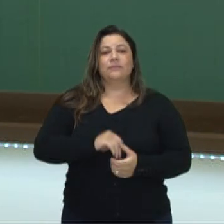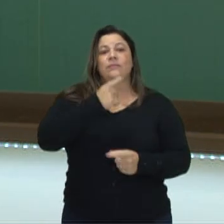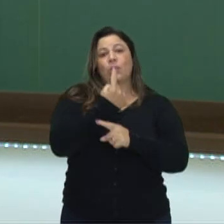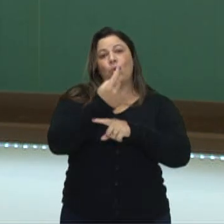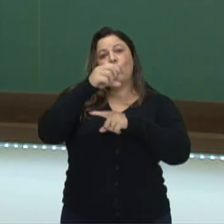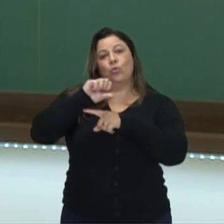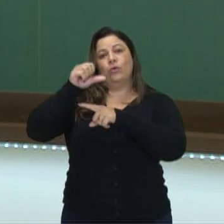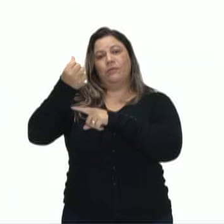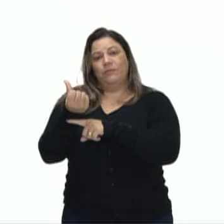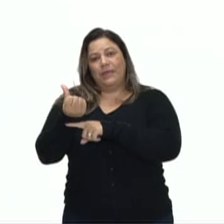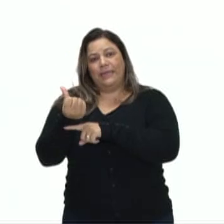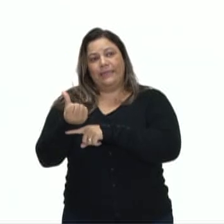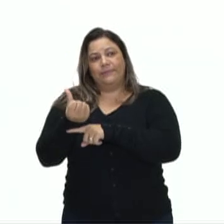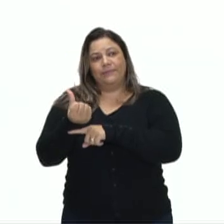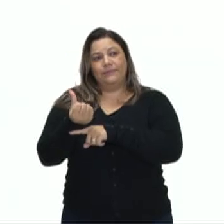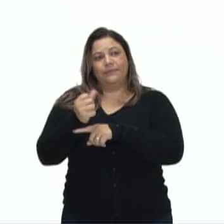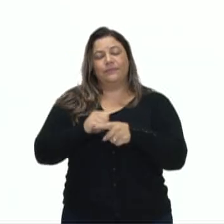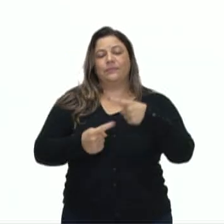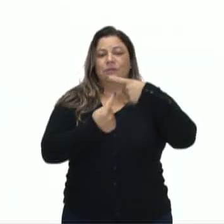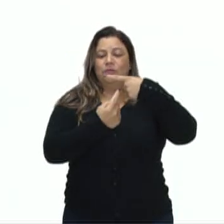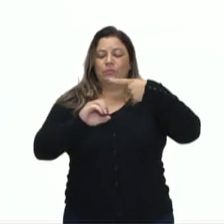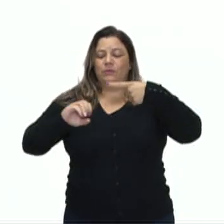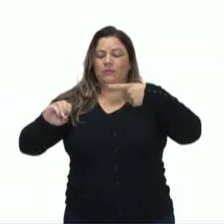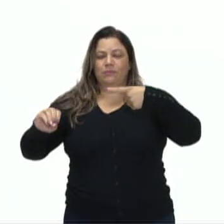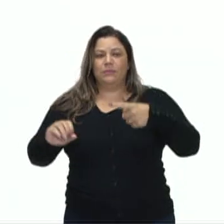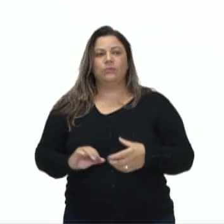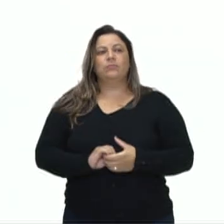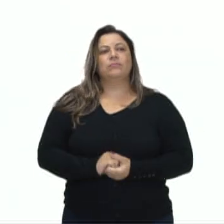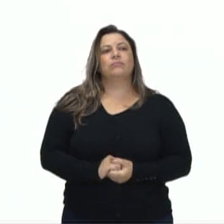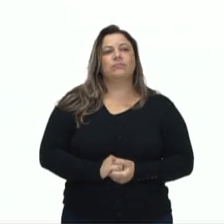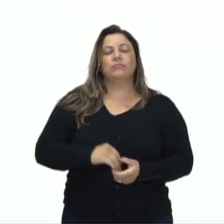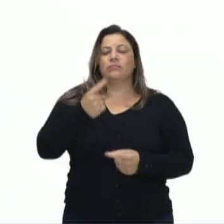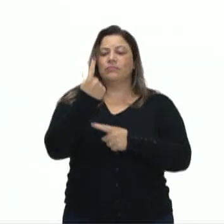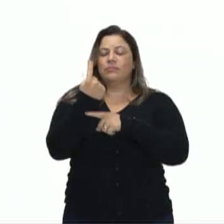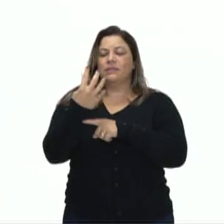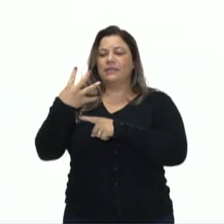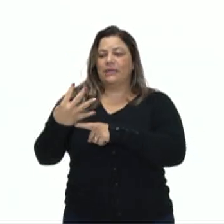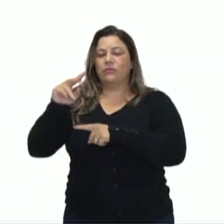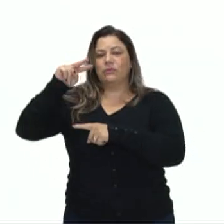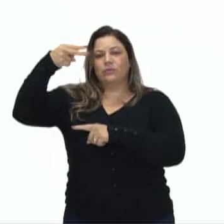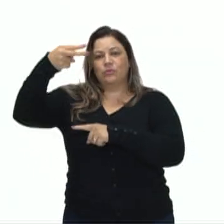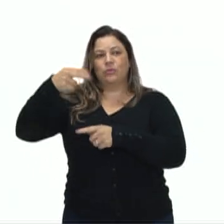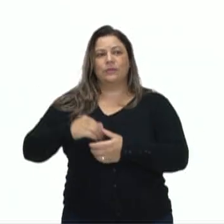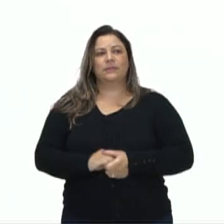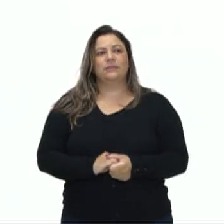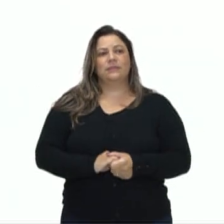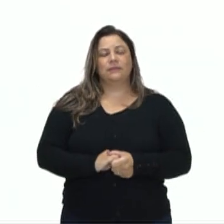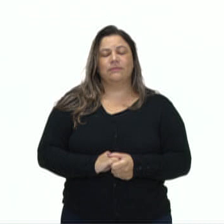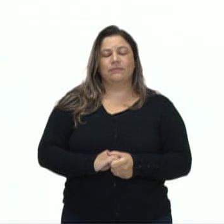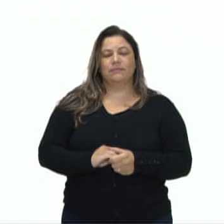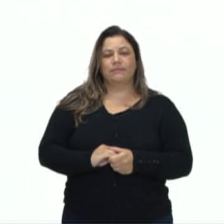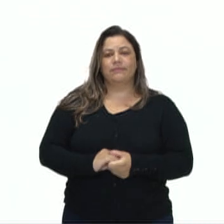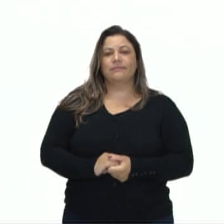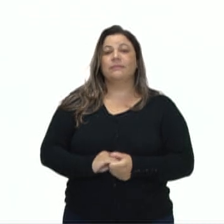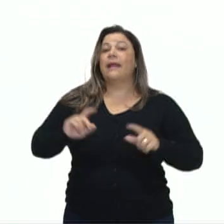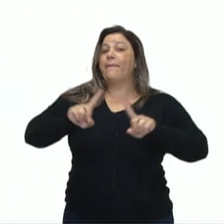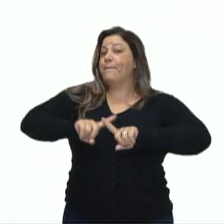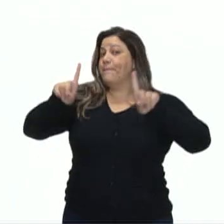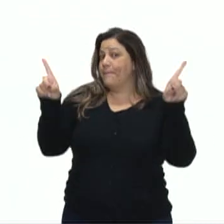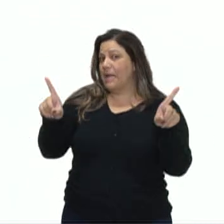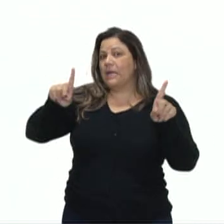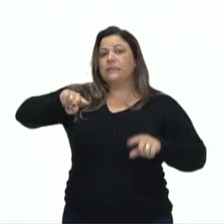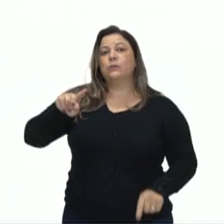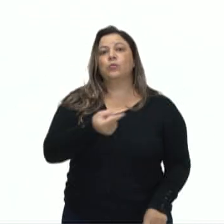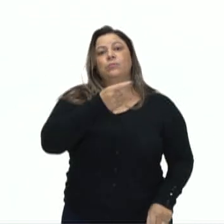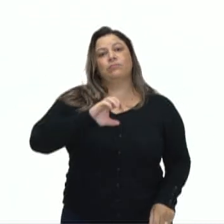196 sobre 1000. 196 é quadrado perfeito, é 14 ao quadrado. Ou 2 ao quadrado vezes 7 ao quadrado. Mas o 1000